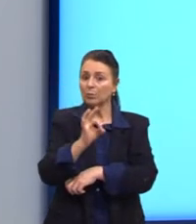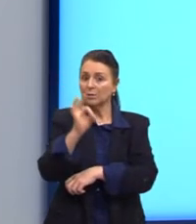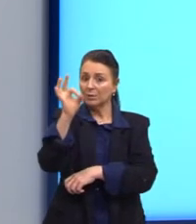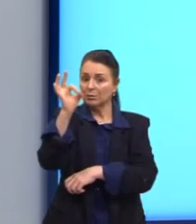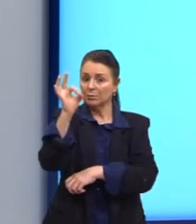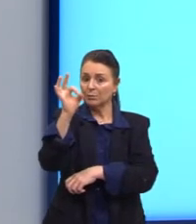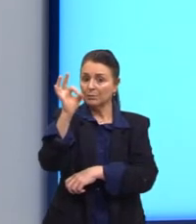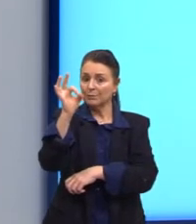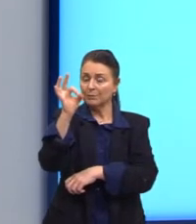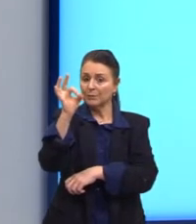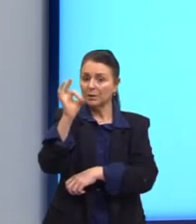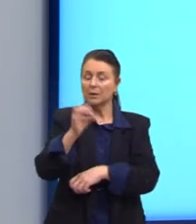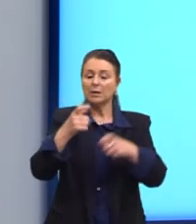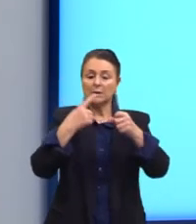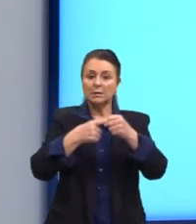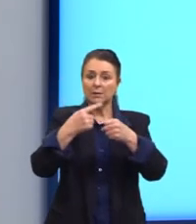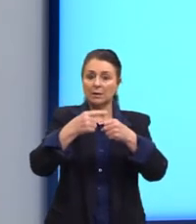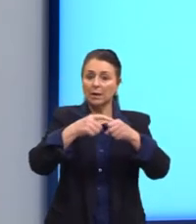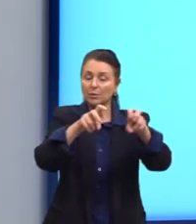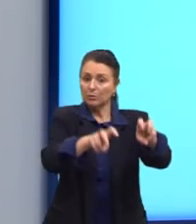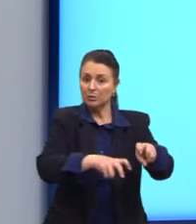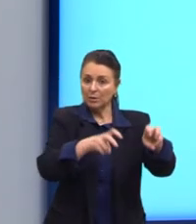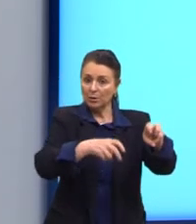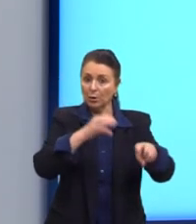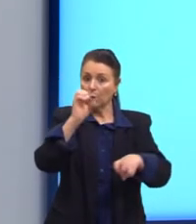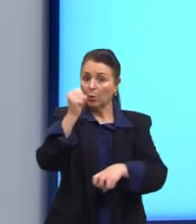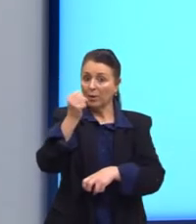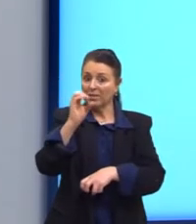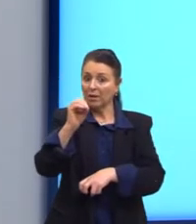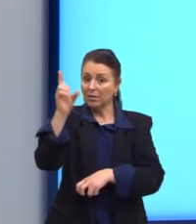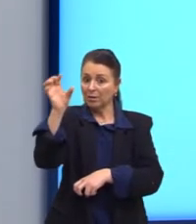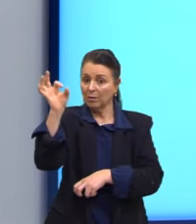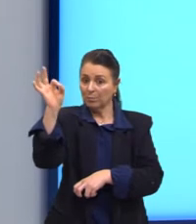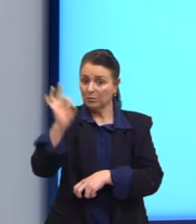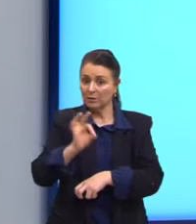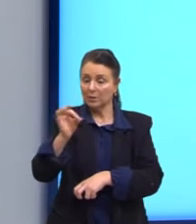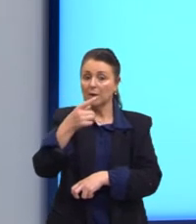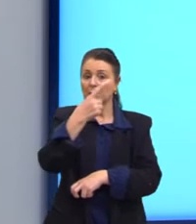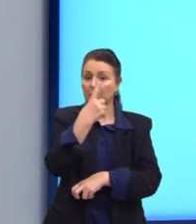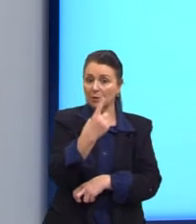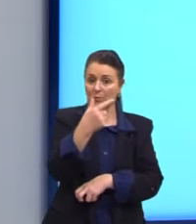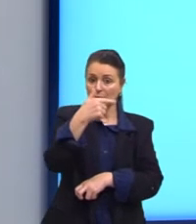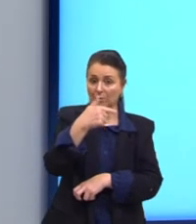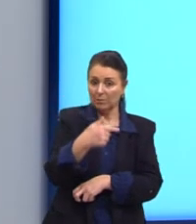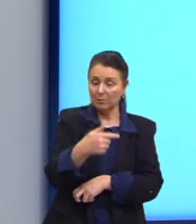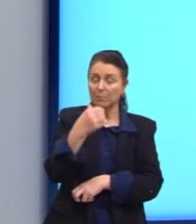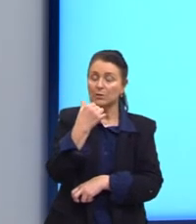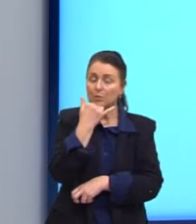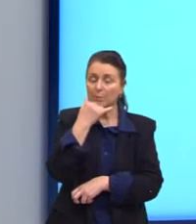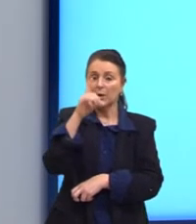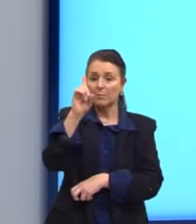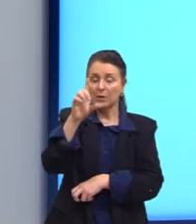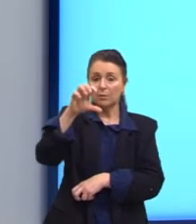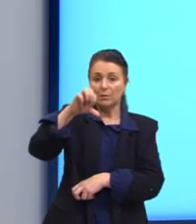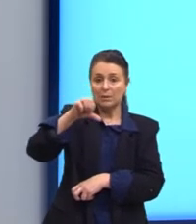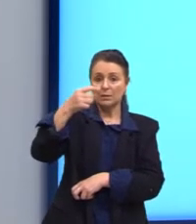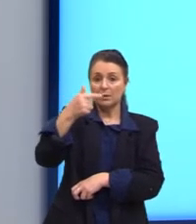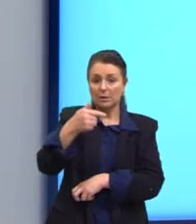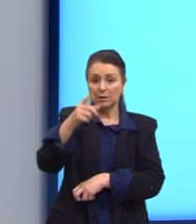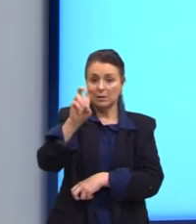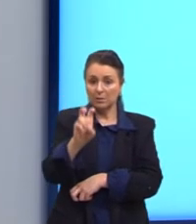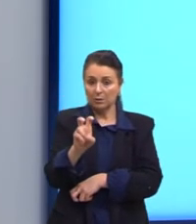em cidades do interior Beleza Lá em 75 1975 desde então o país mudou